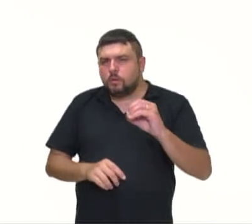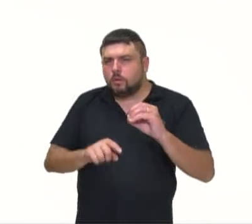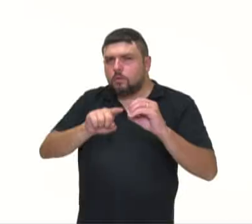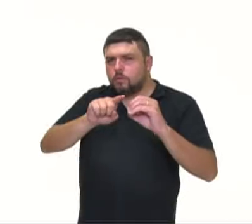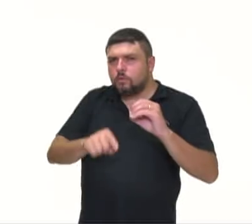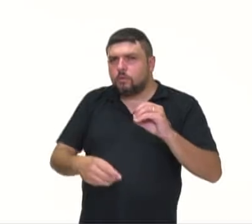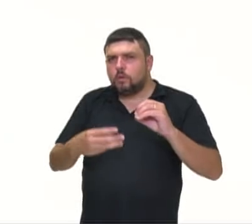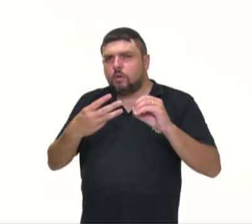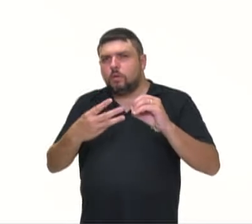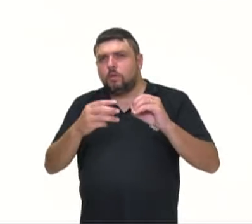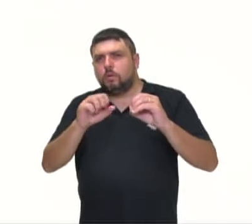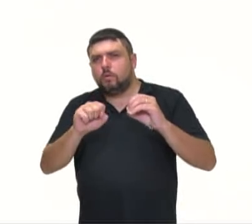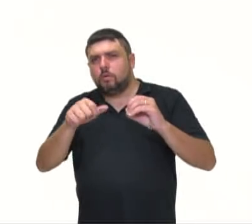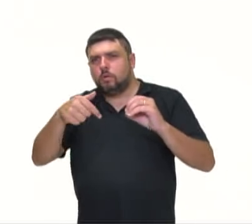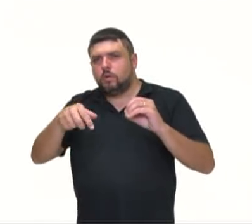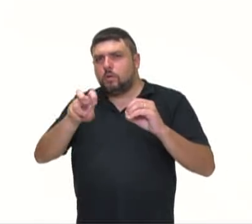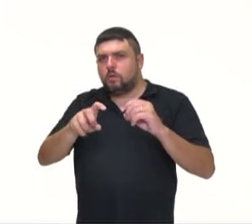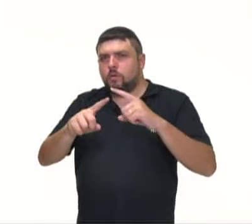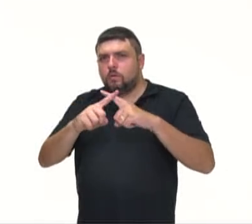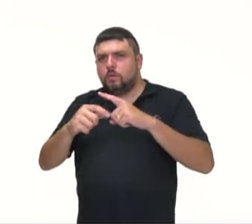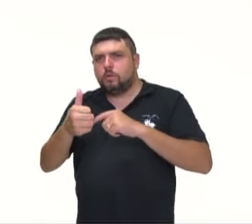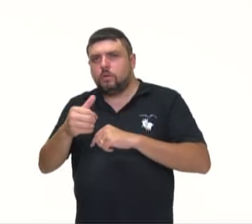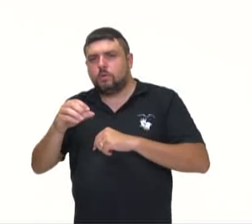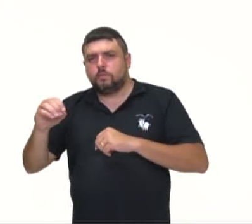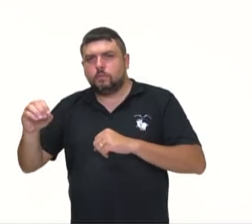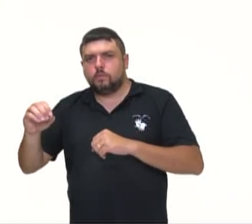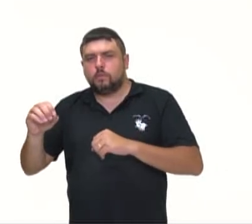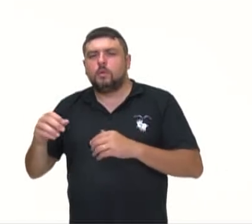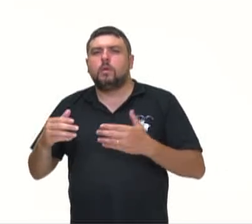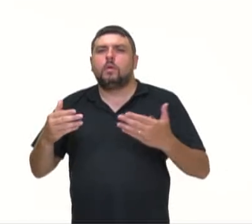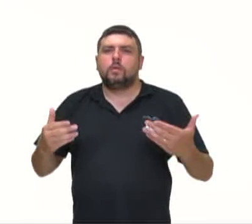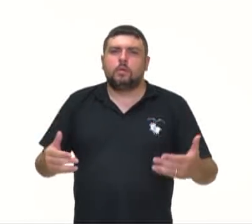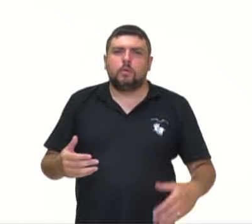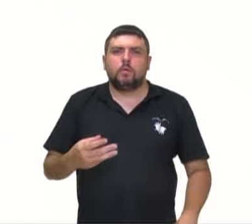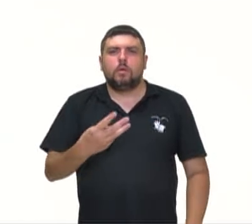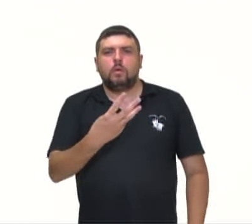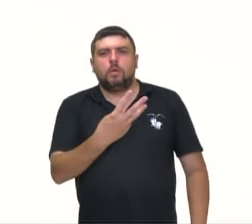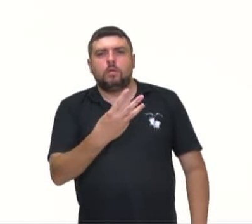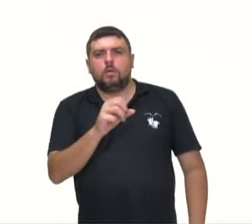0,3875 vezes 100, para eu transformar em porcentagem,